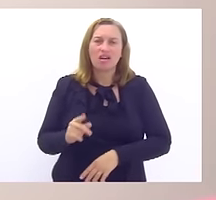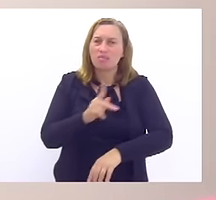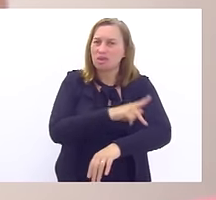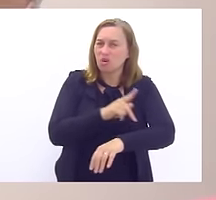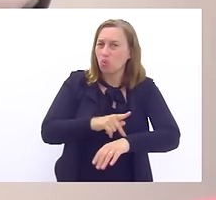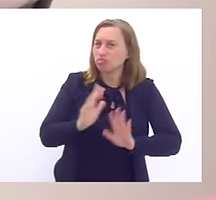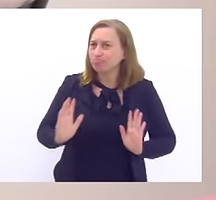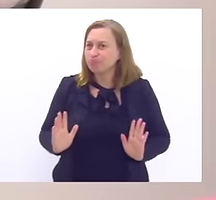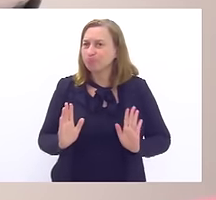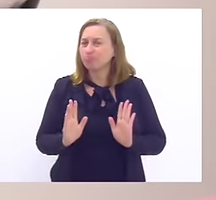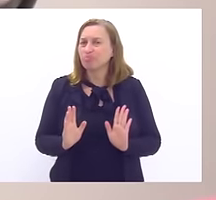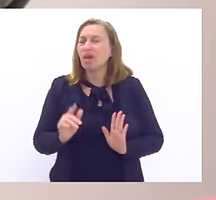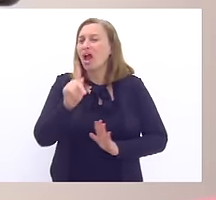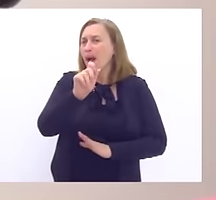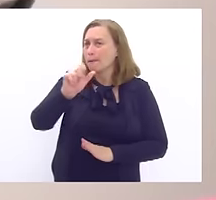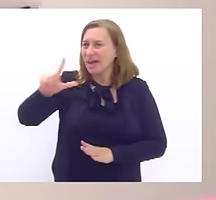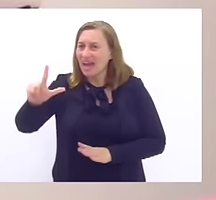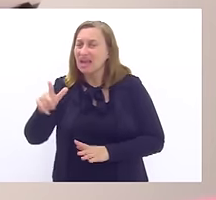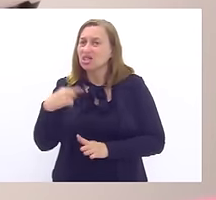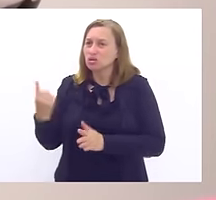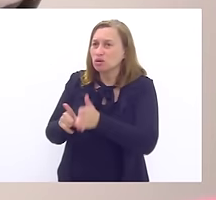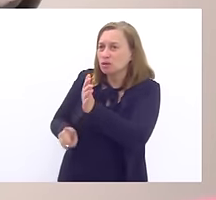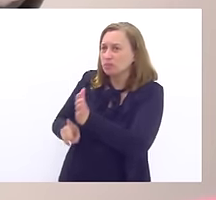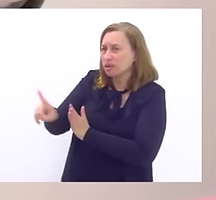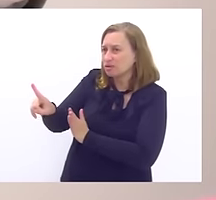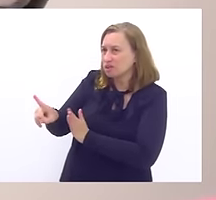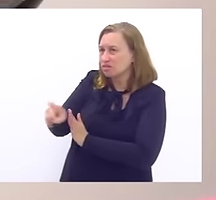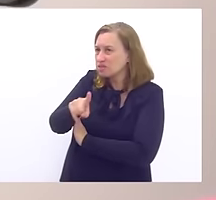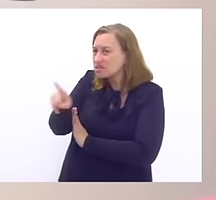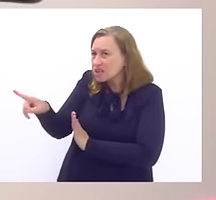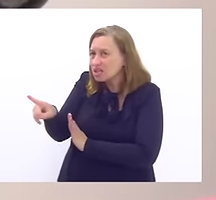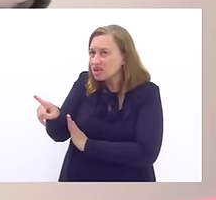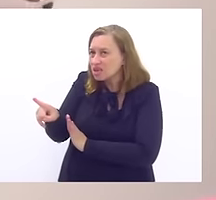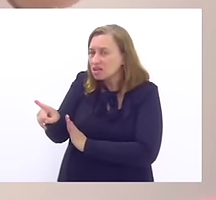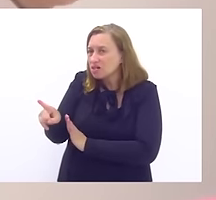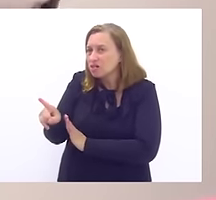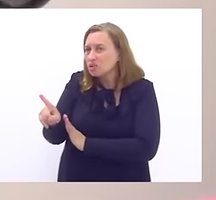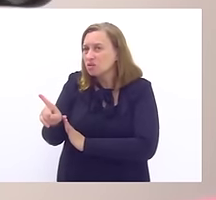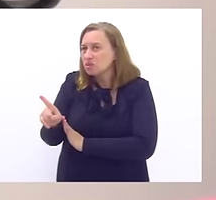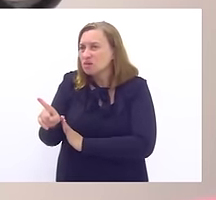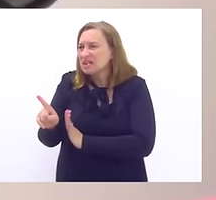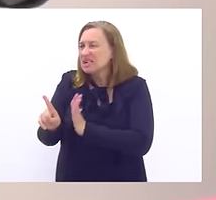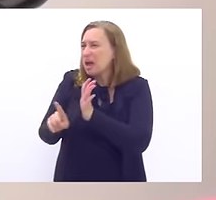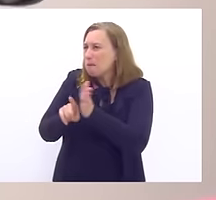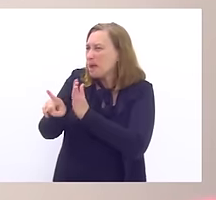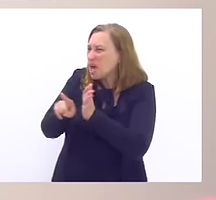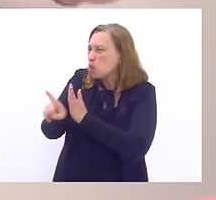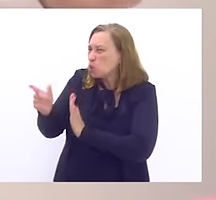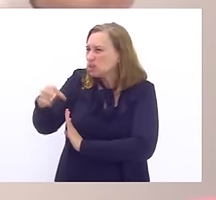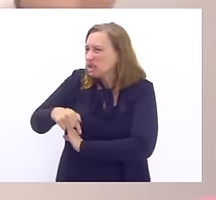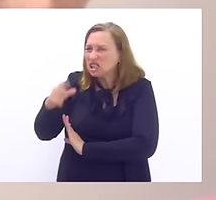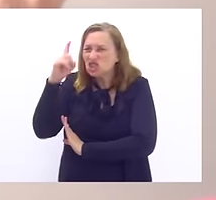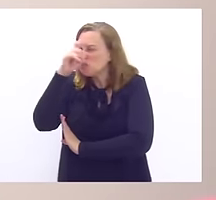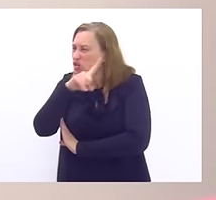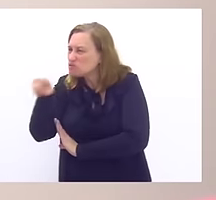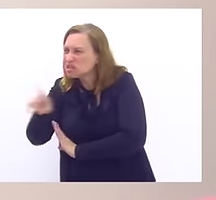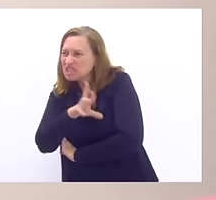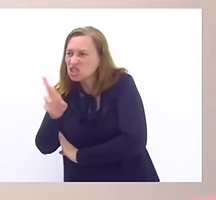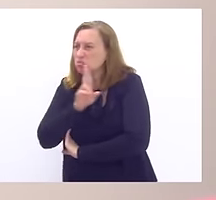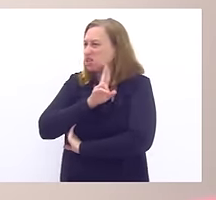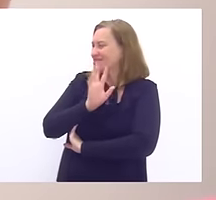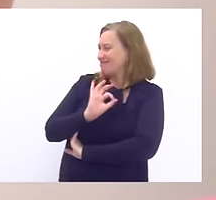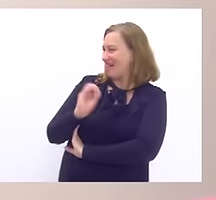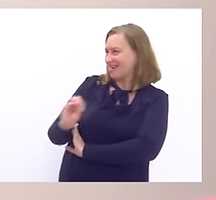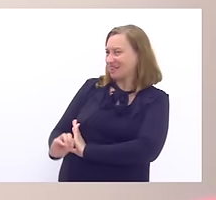é isso a pele que a gente tá perguntando para vocês que e daqui não ia sair nenhuma pergunta difícil de você responder